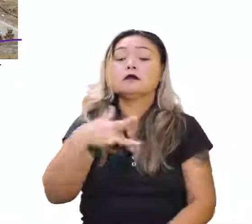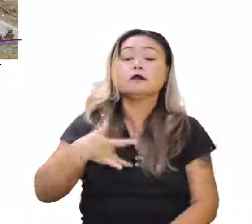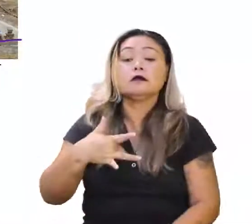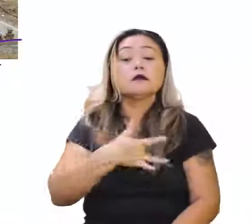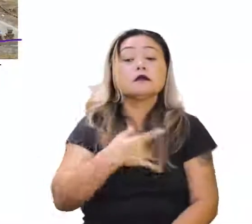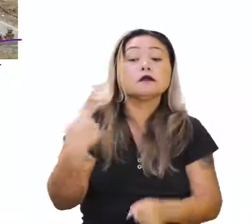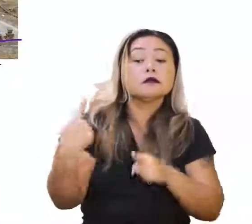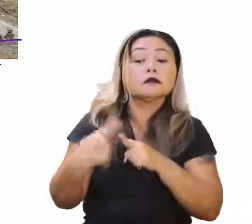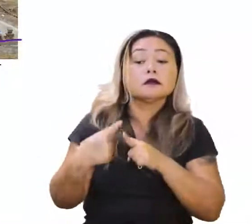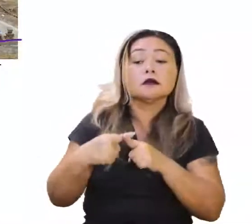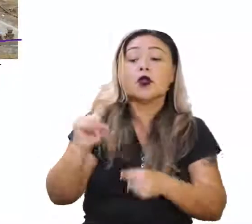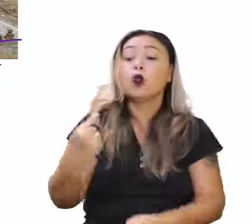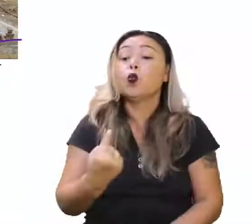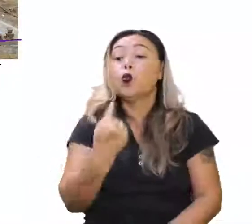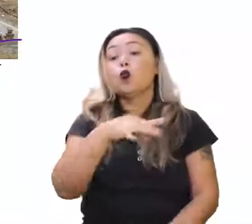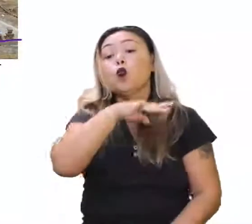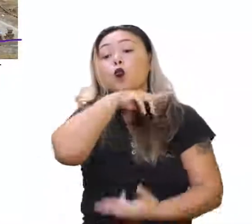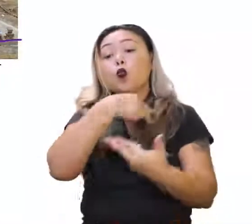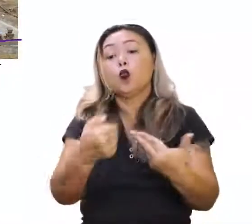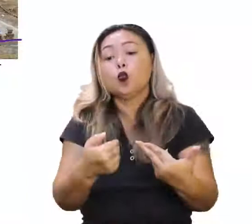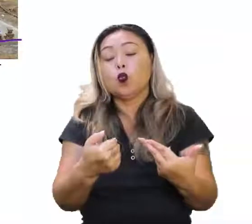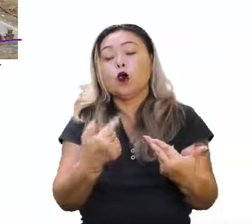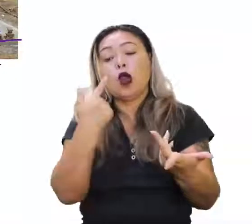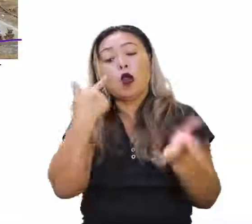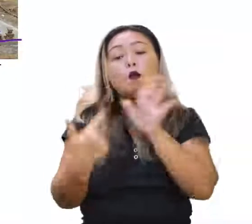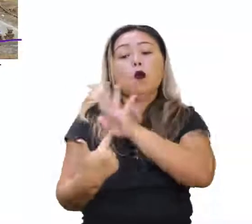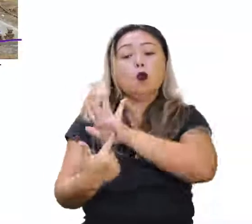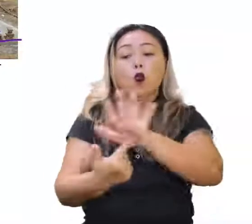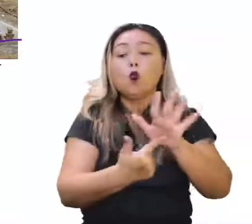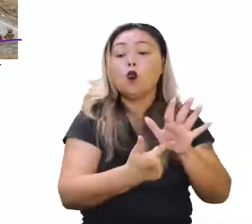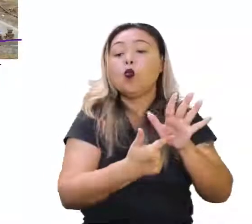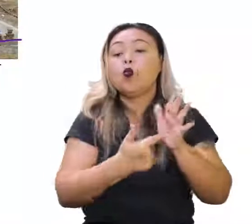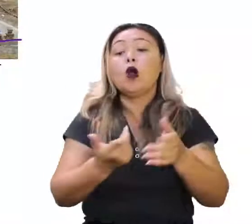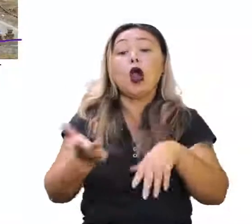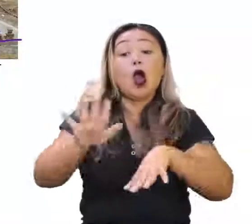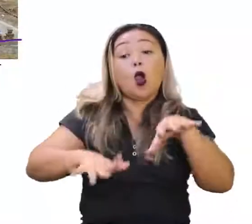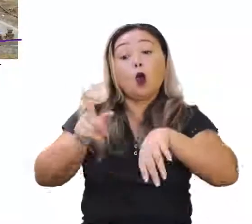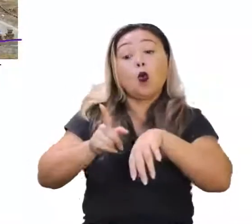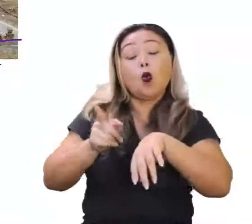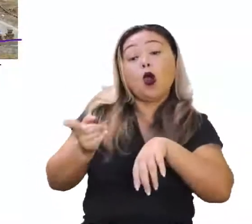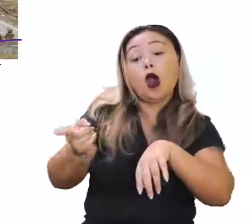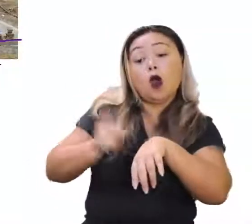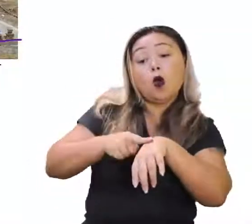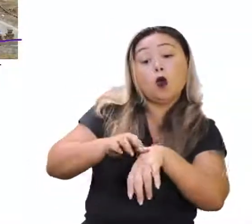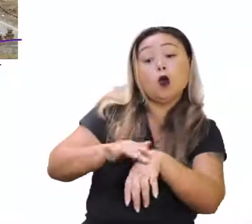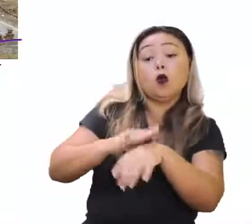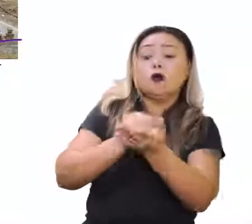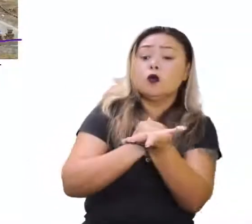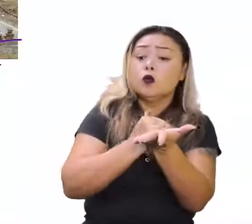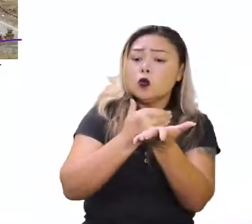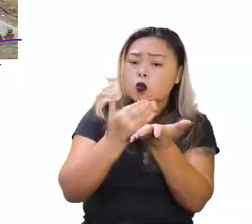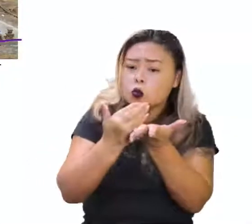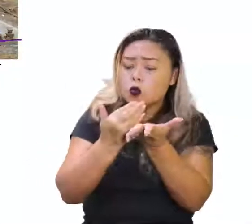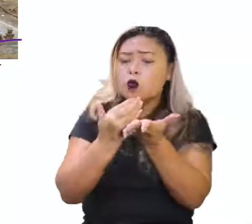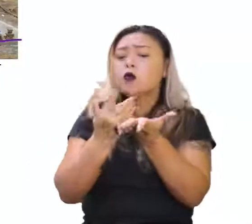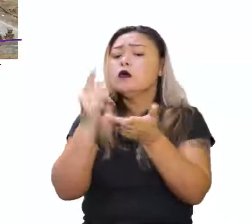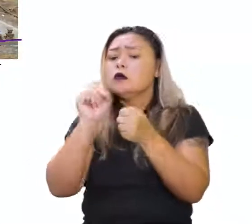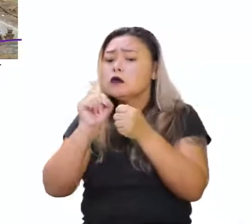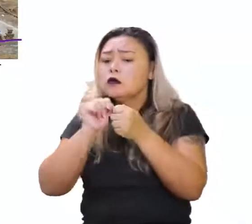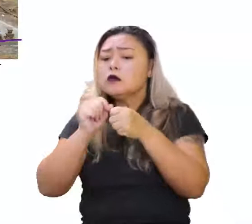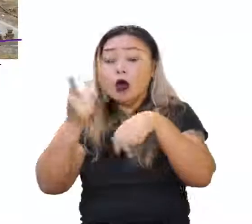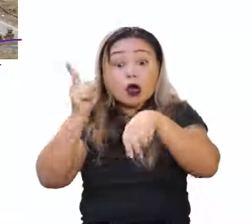sanitário, porque se um animal sinalizar alguma doença, o início, então um